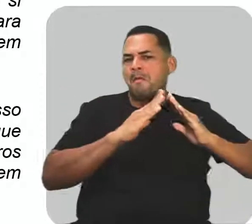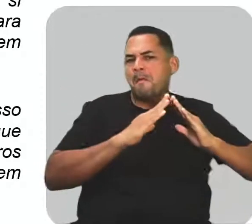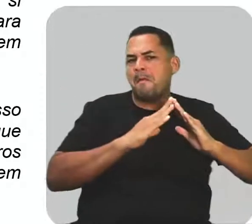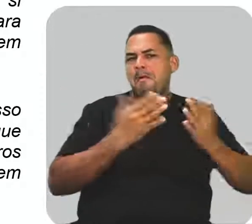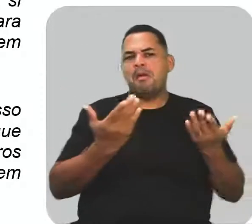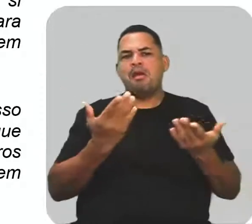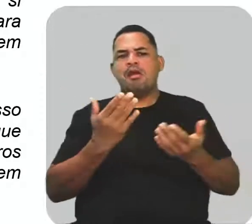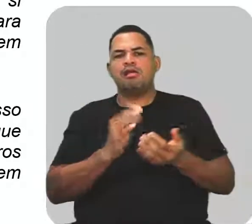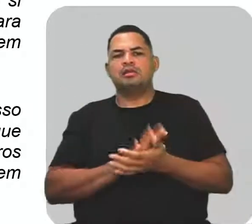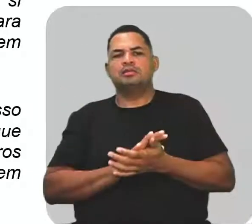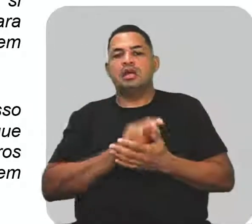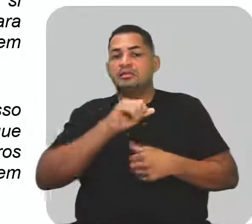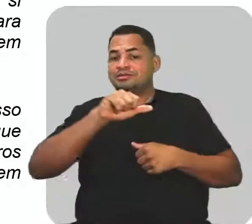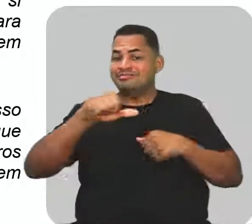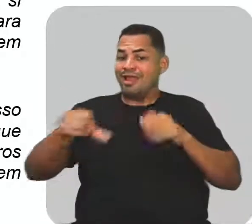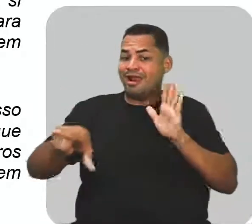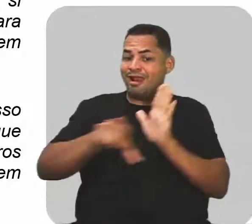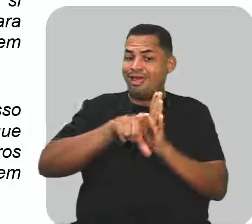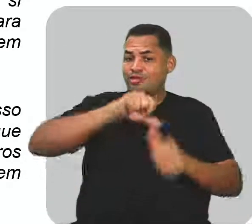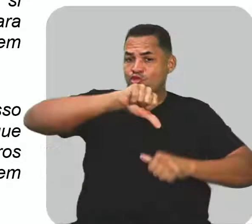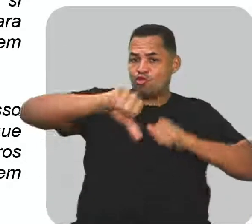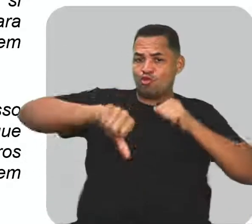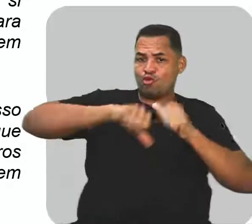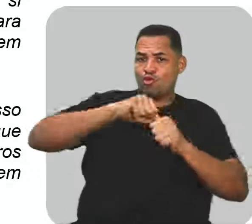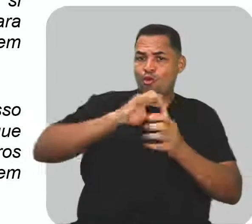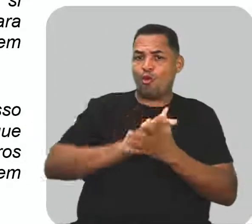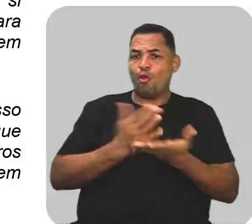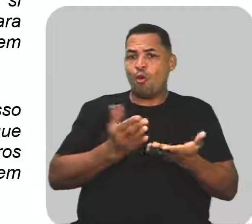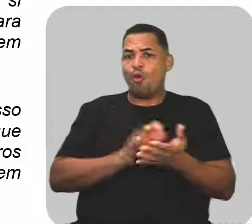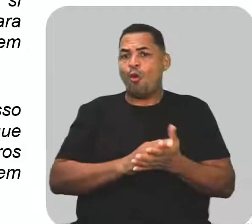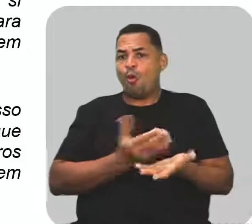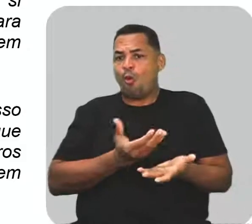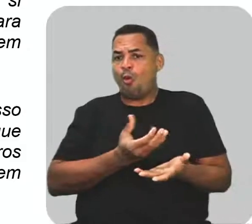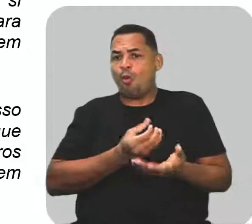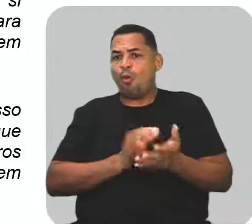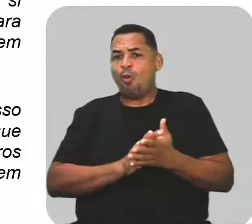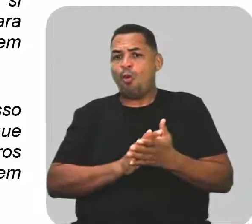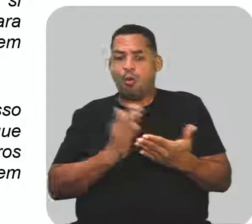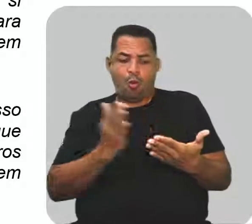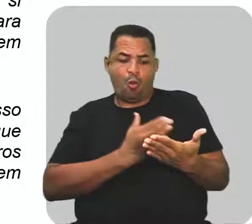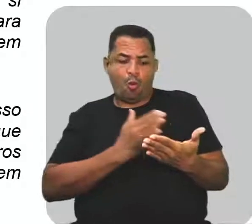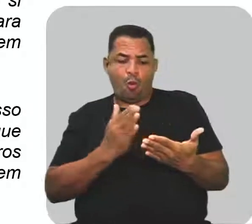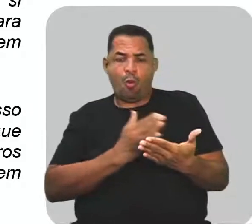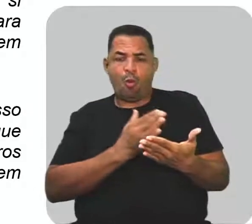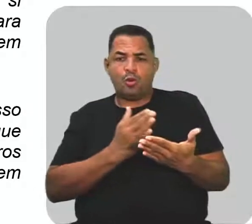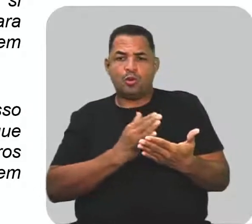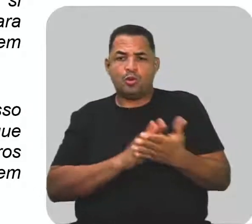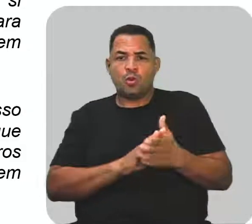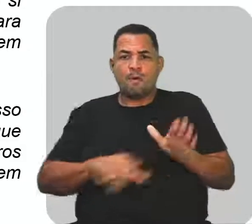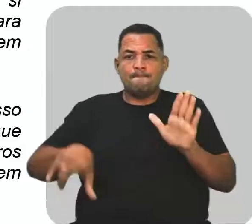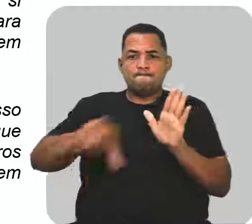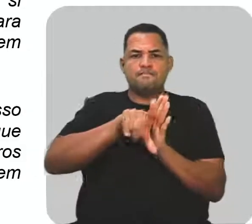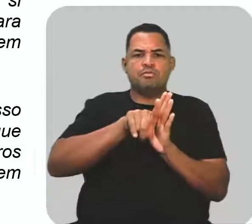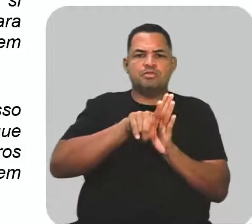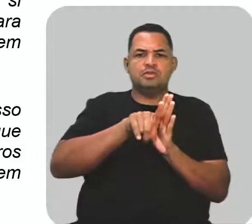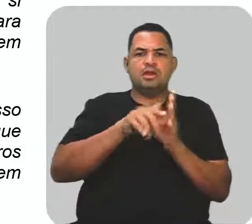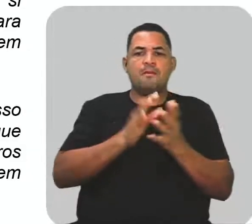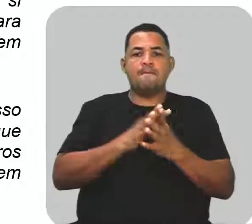Essa lei alterou o Código Penal, permitindo que os agressores passem a ser presos e aumentando as